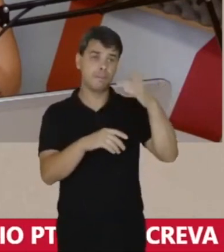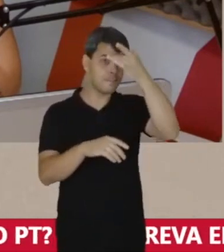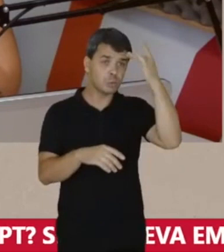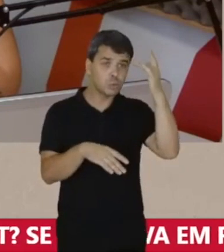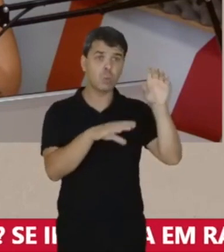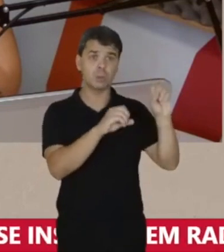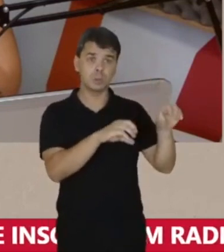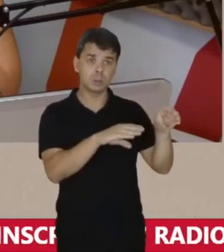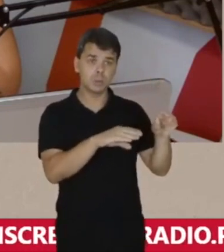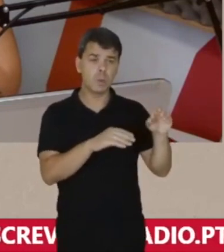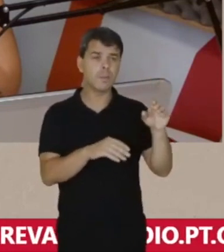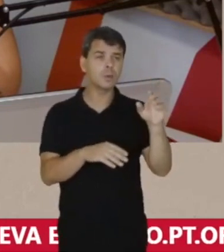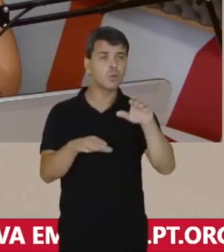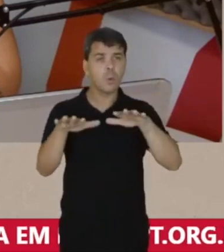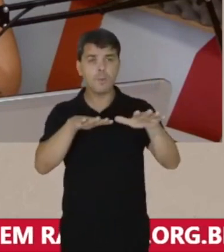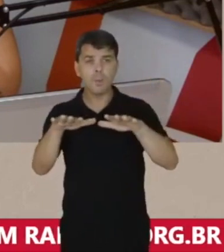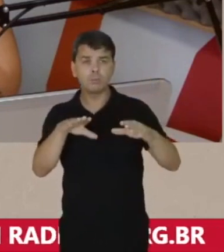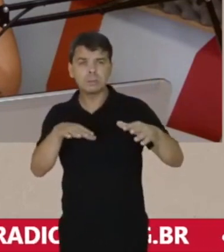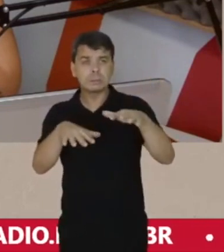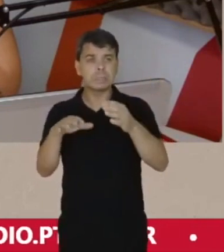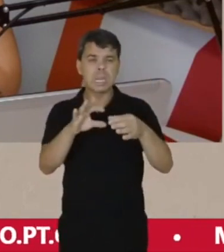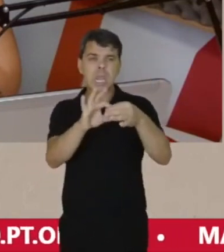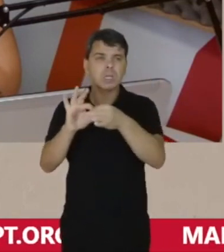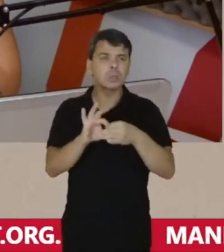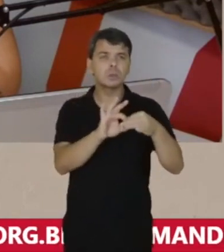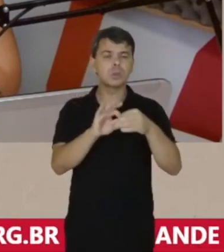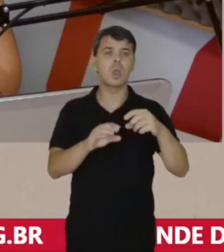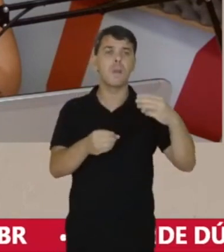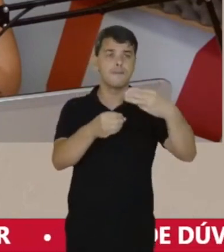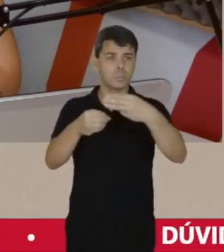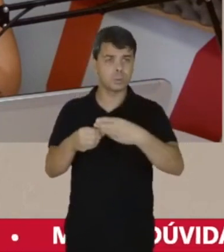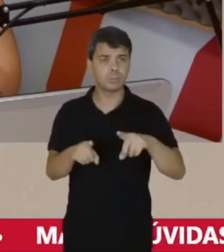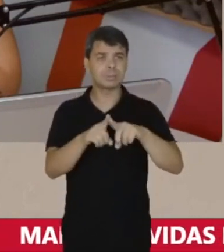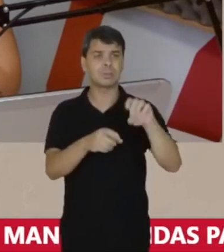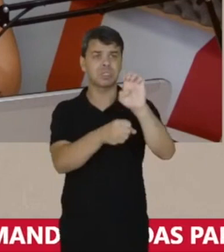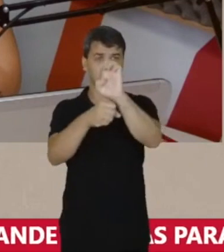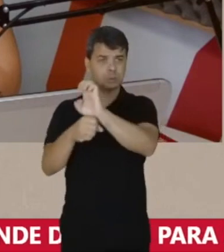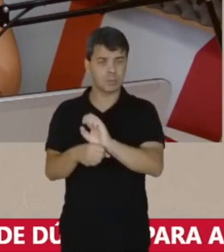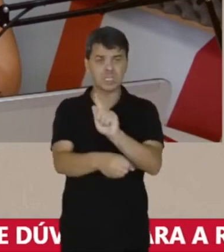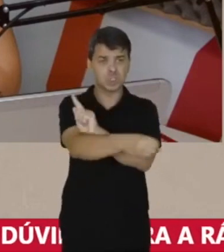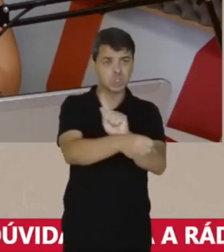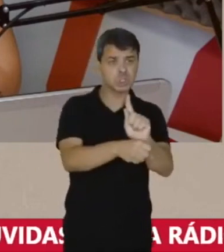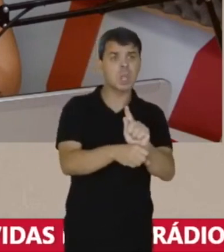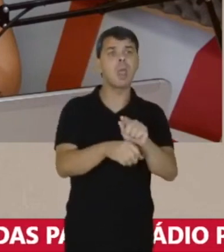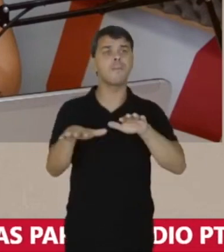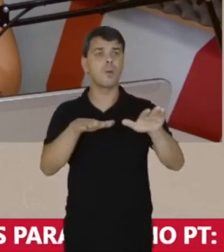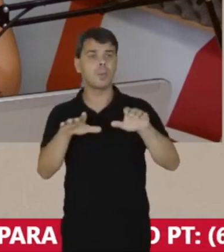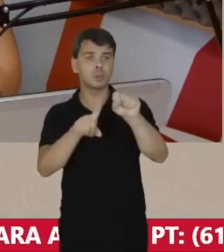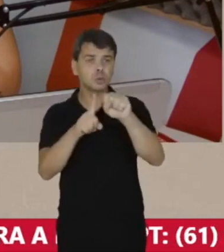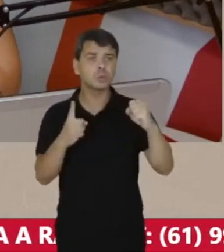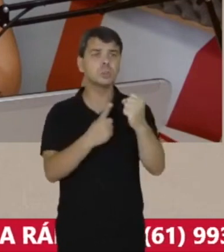do Brasil inteiro, com o envolvimento de municípios, de estados, de gestores, movimentos